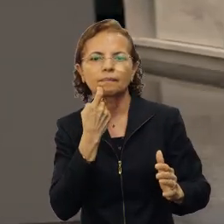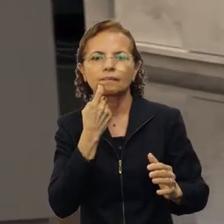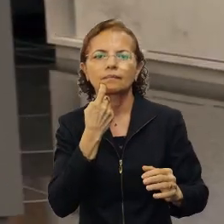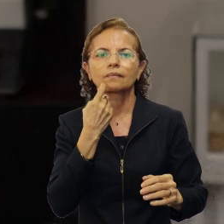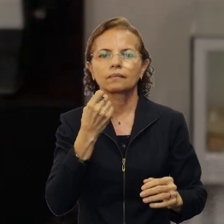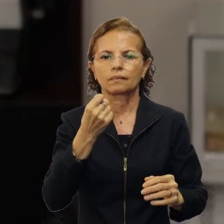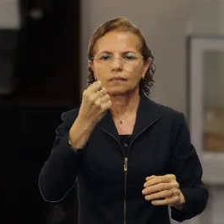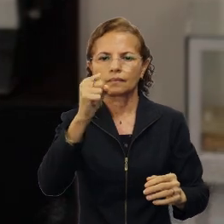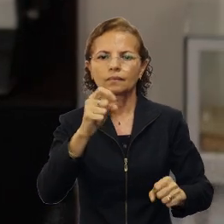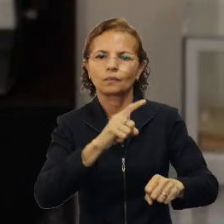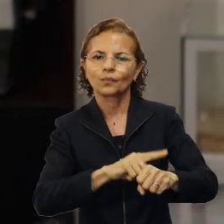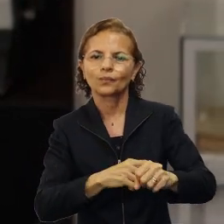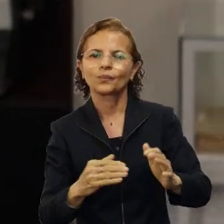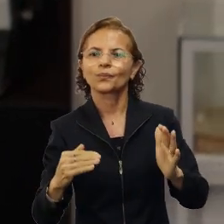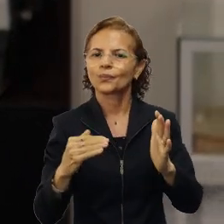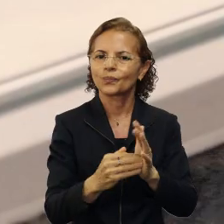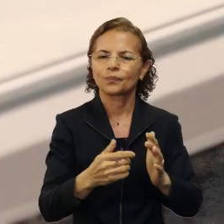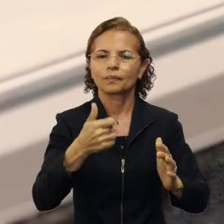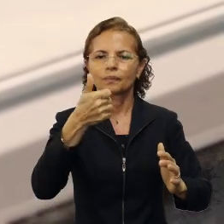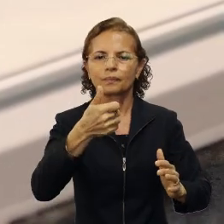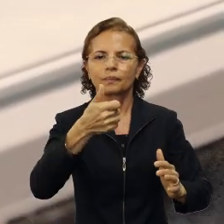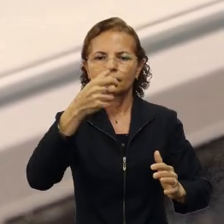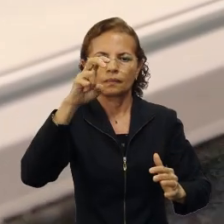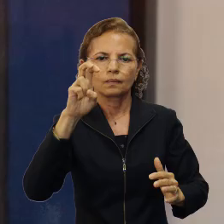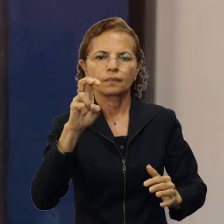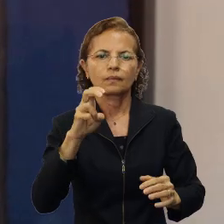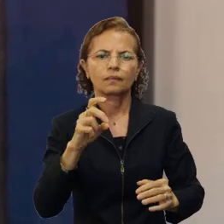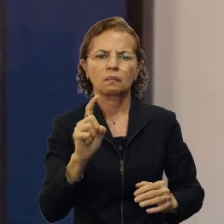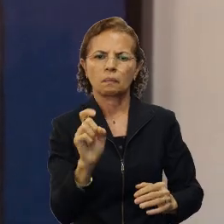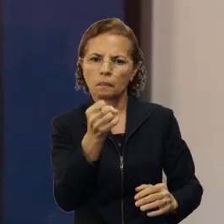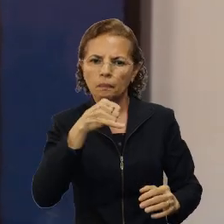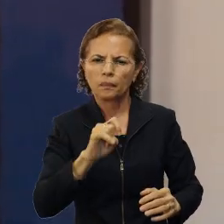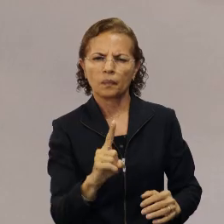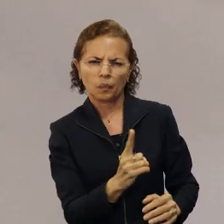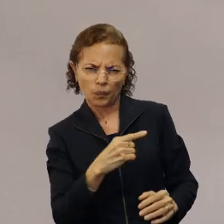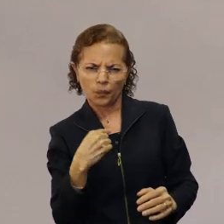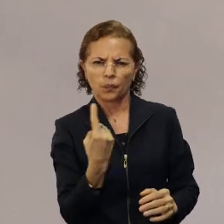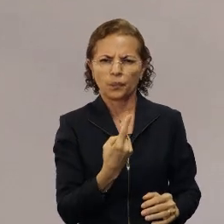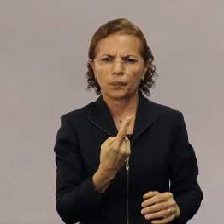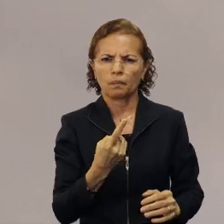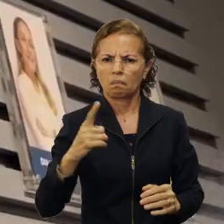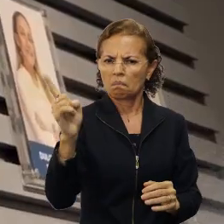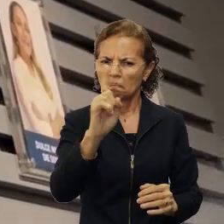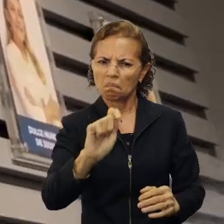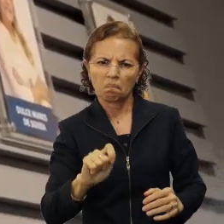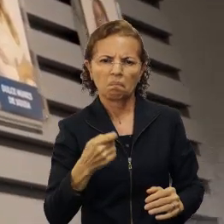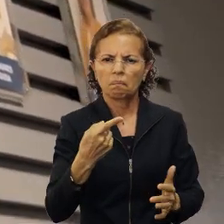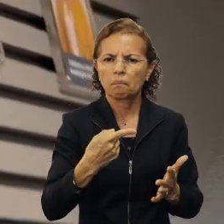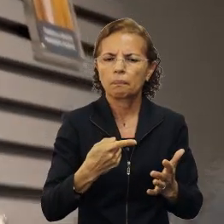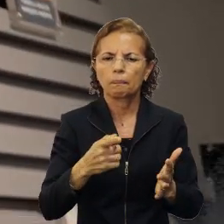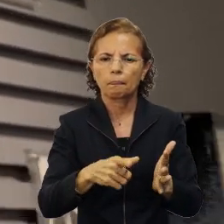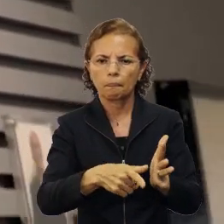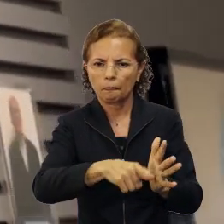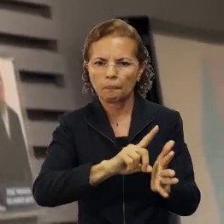de nosso estado. Ele funciona de segunda a sexta-feira, das 8 às 15 horas. Visitas individuais não precisam ser agendadas. Já as